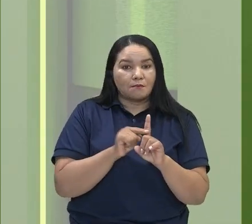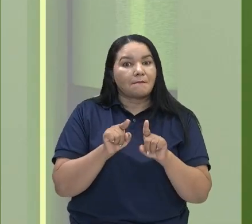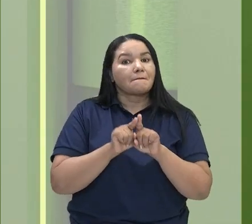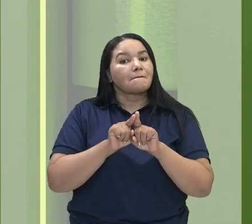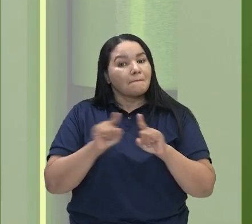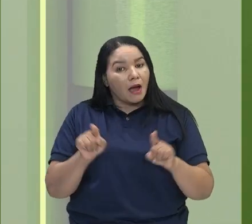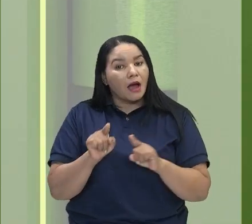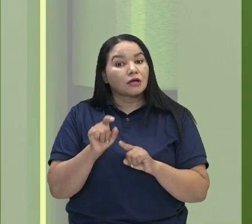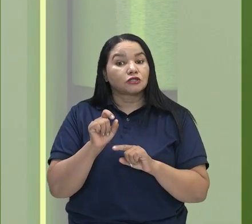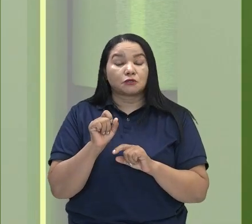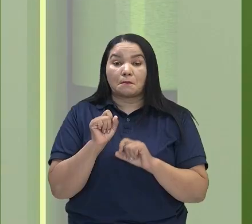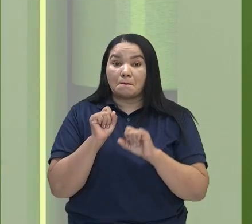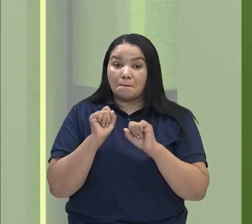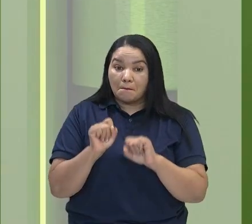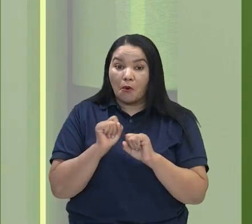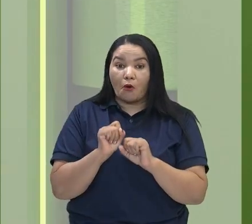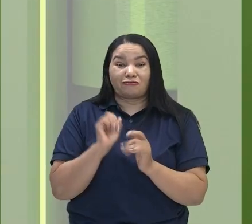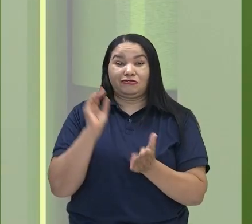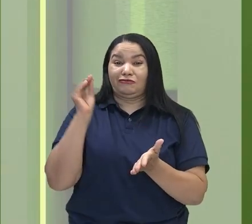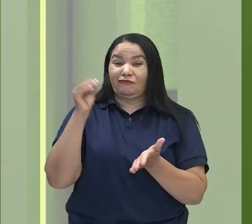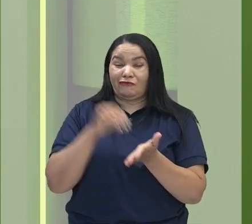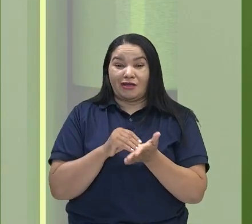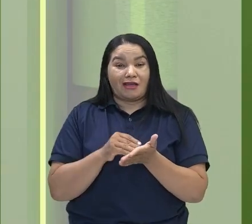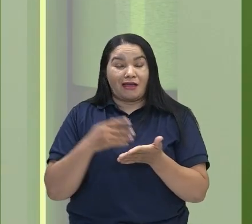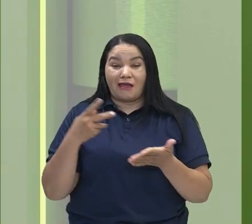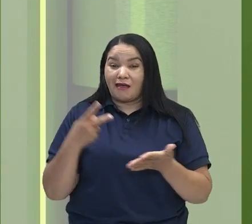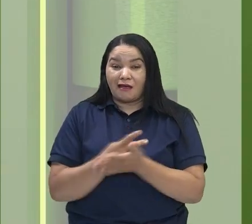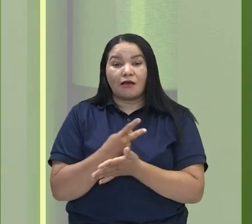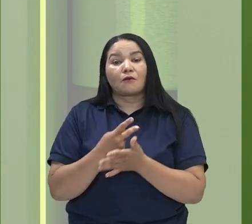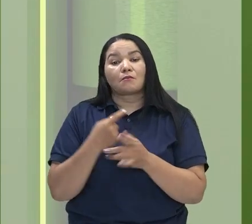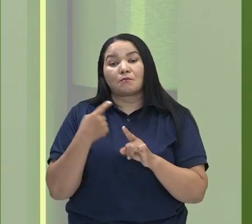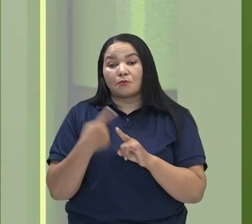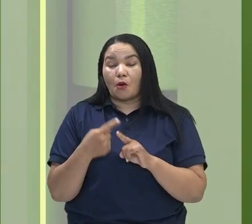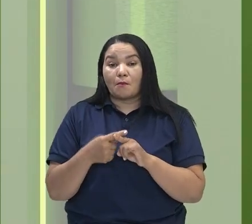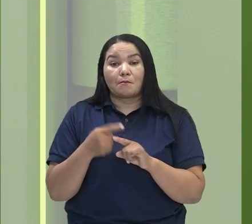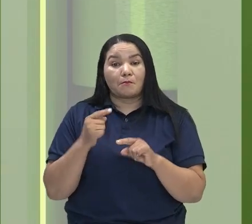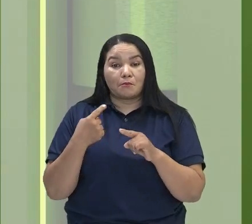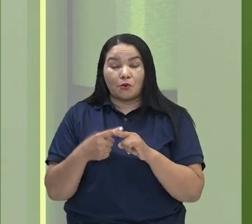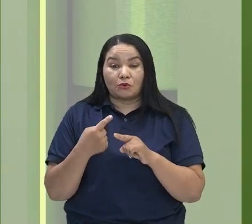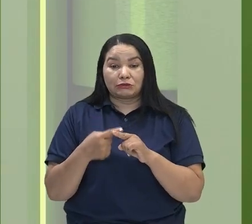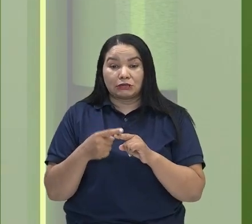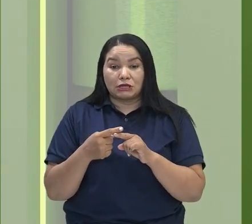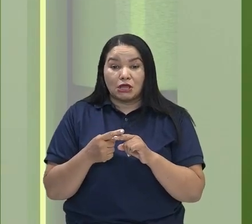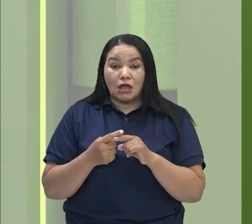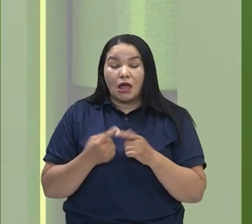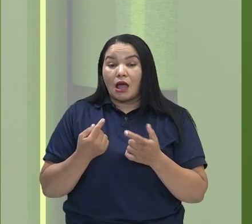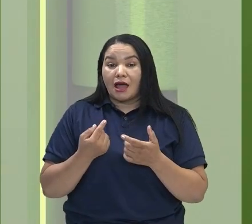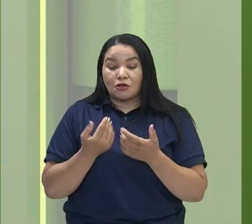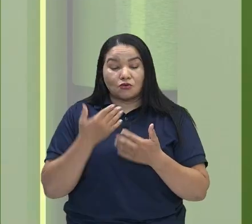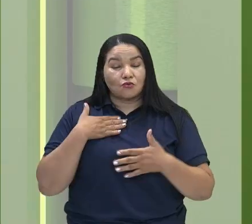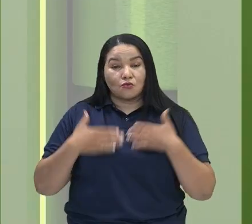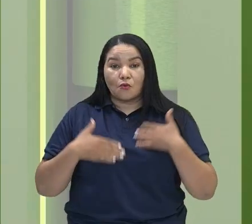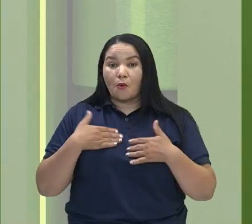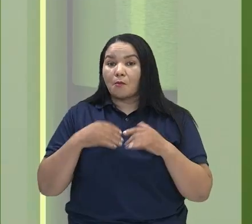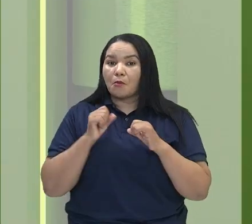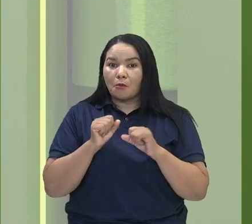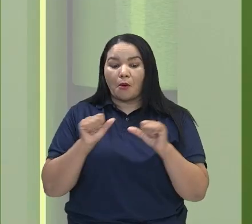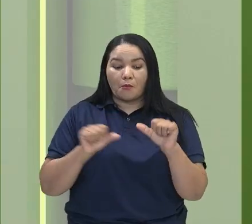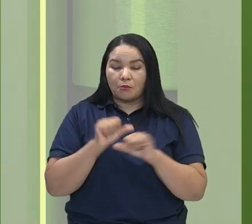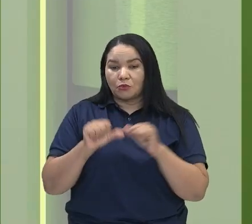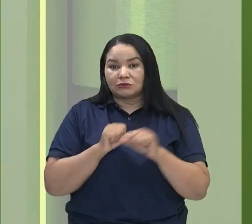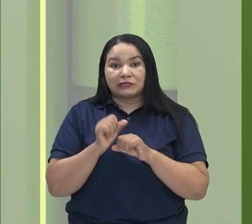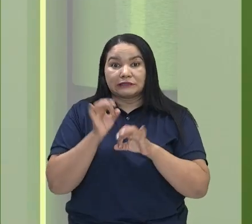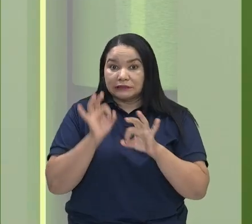porque o organismo ele pode oscilar, né? Os hormônios podem oscilar e com isso a gente não vai ter uma precisão ali desse método,